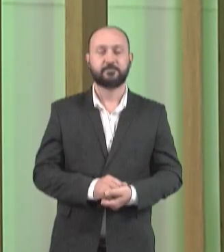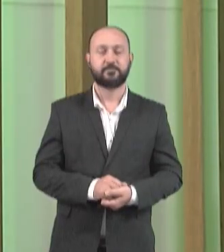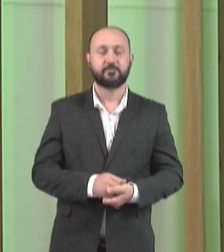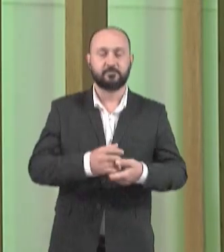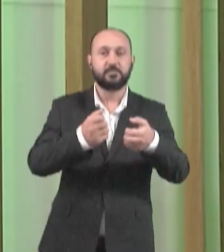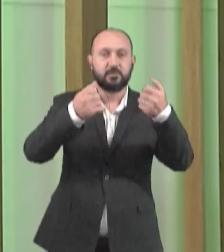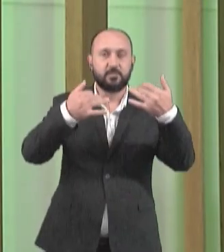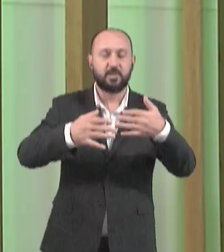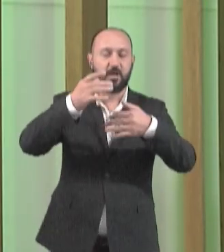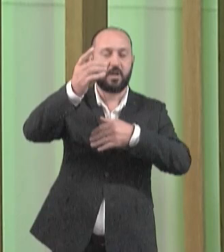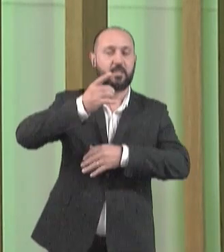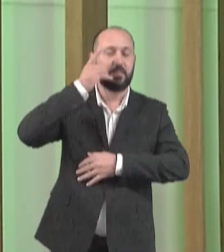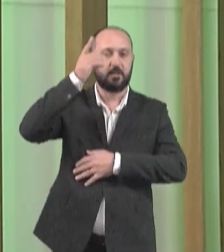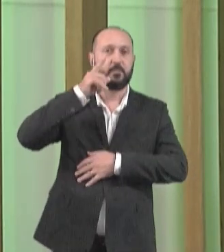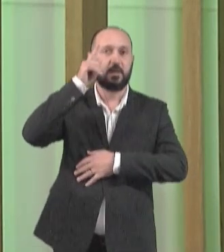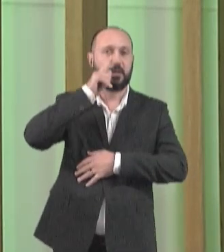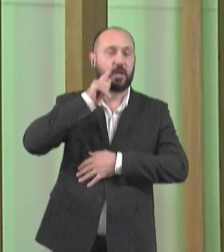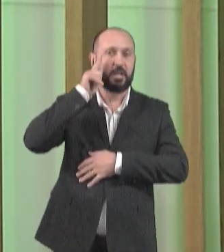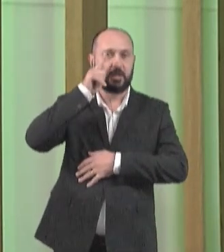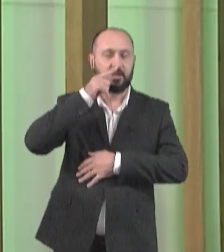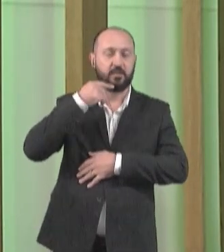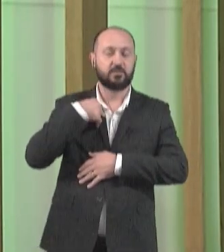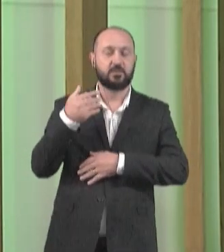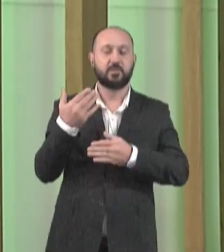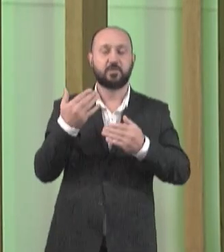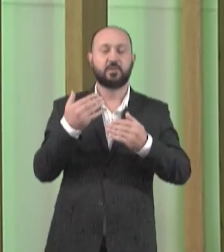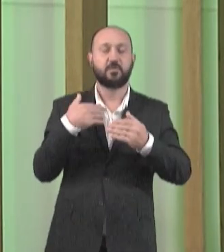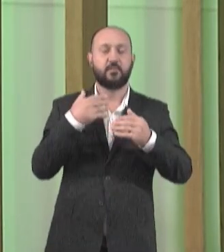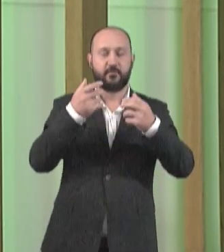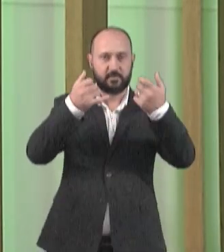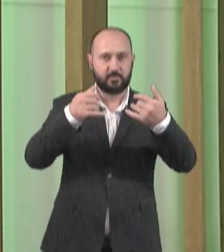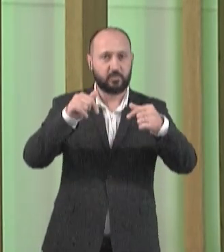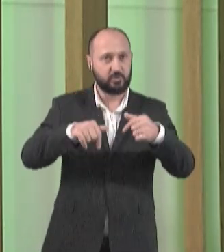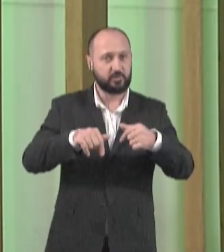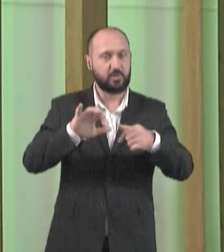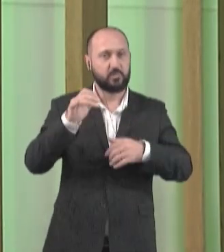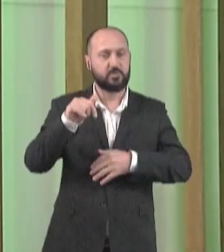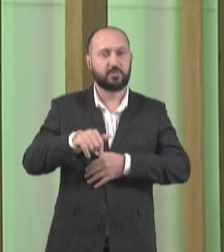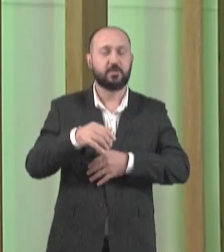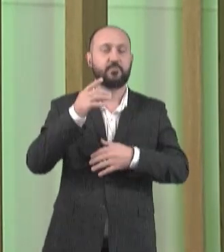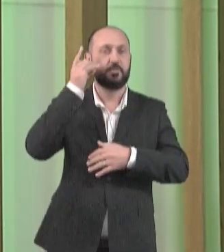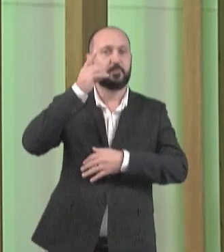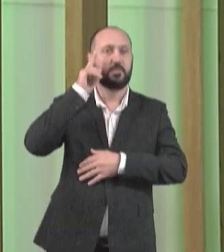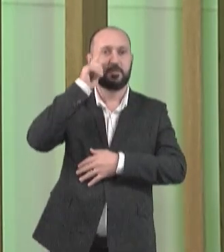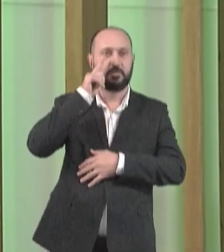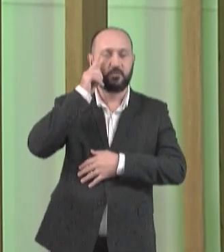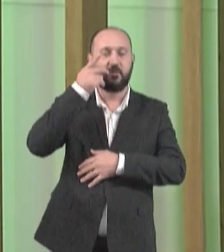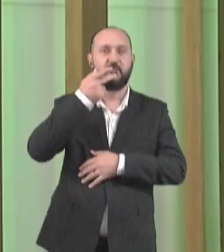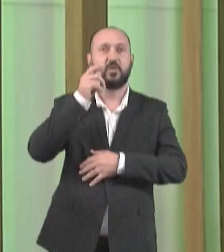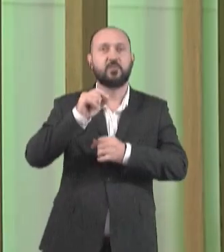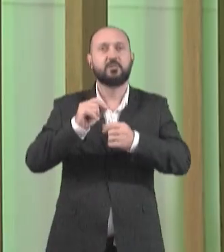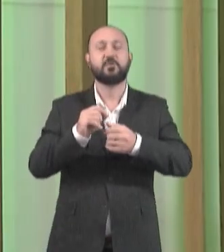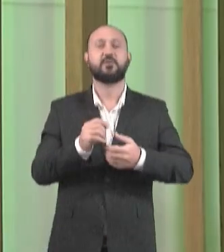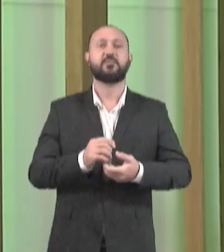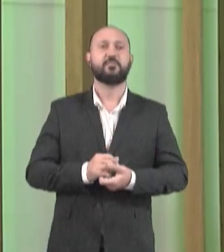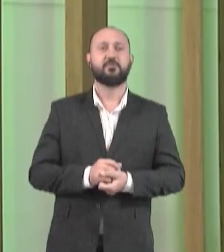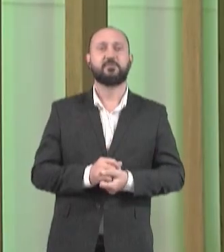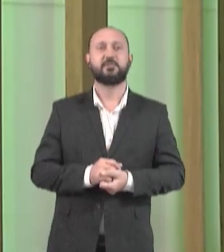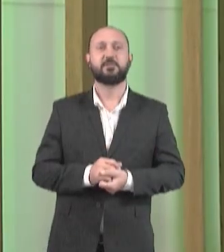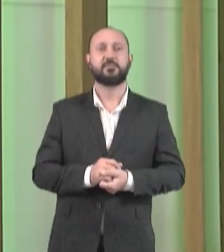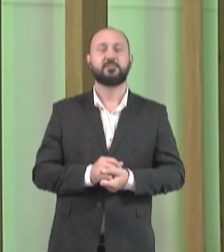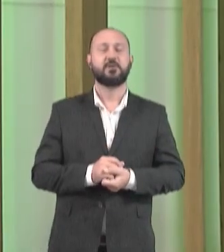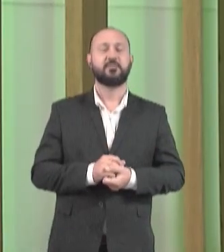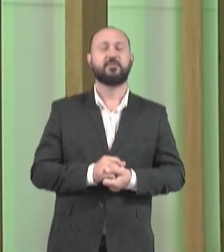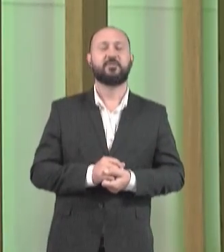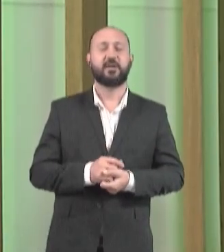Bom, como eu disse, a deputada Gleice Jane também, né, repudiou esse caso aqui em Campo Grande. A deputada Gleice Jane que também falou sobre,